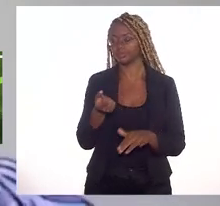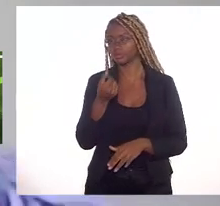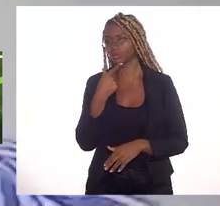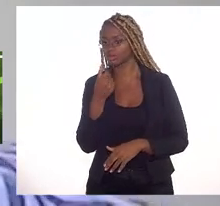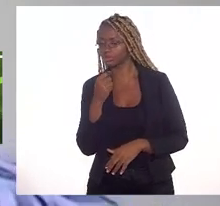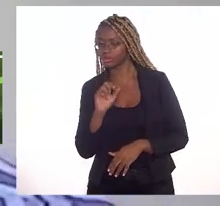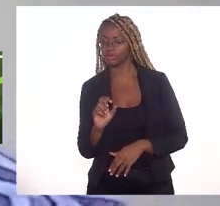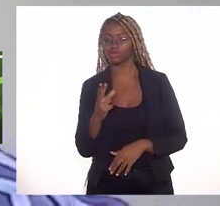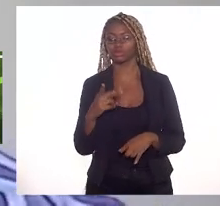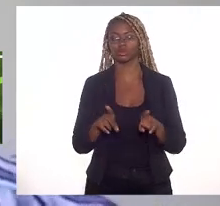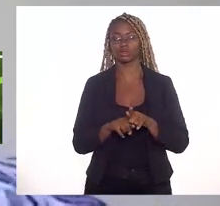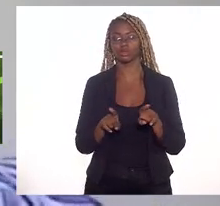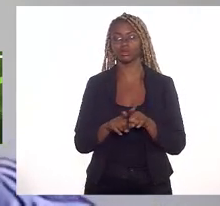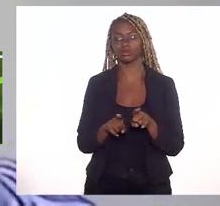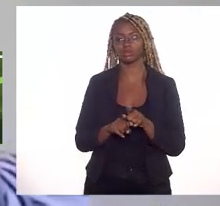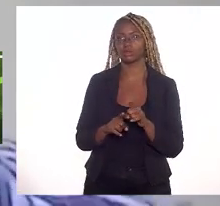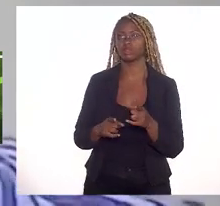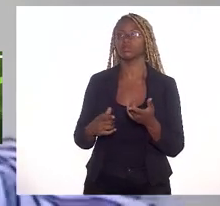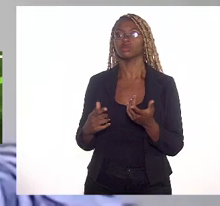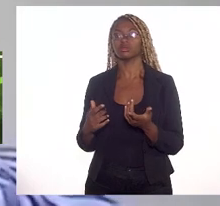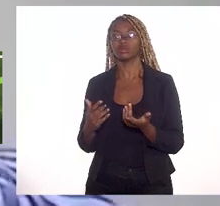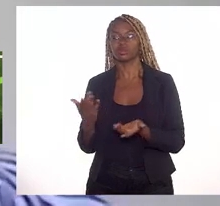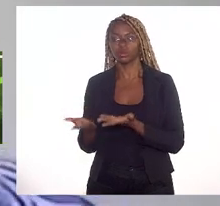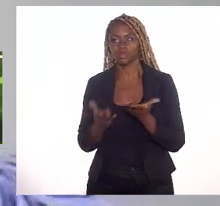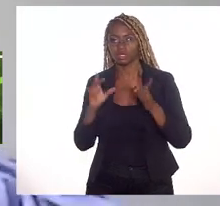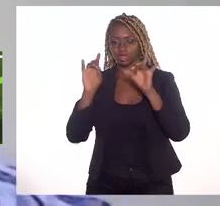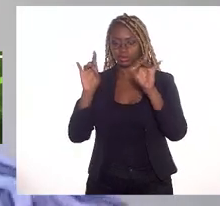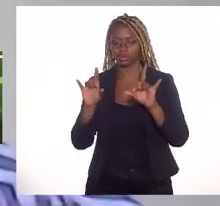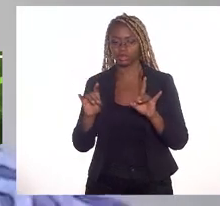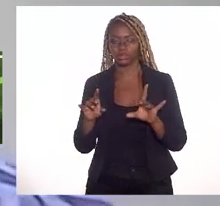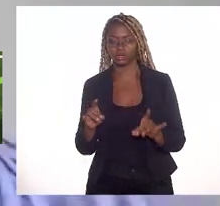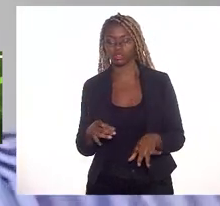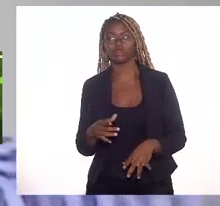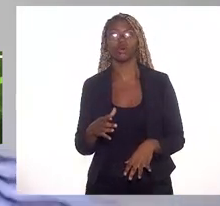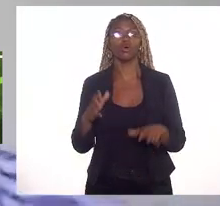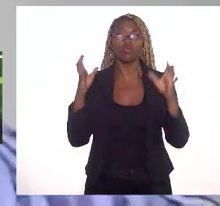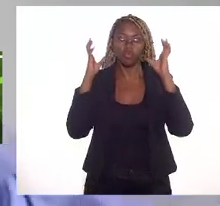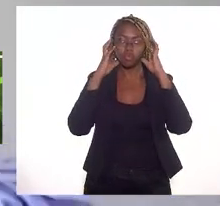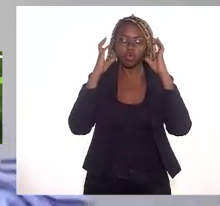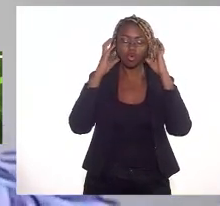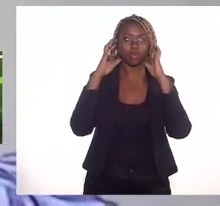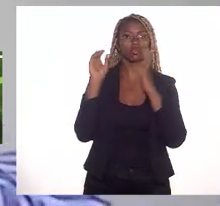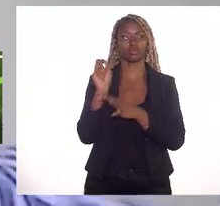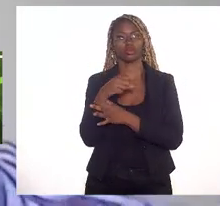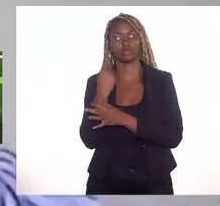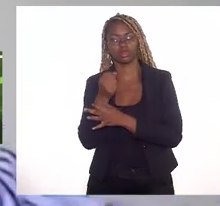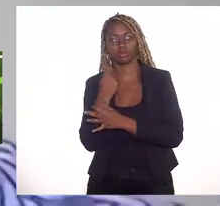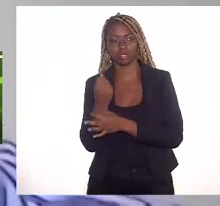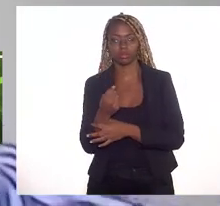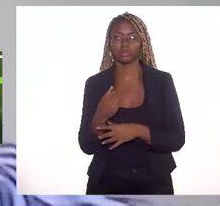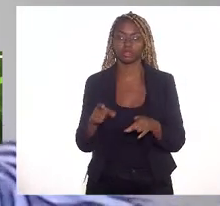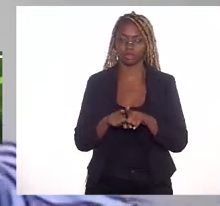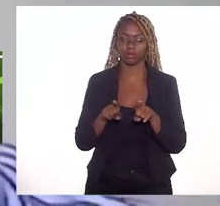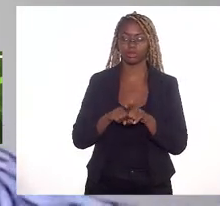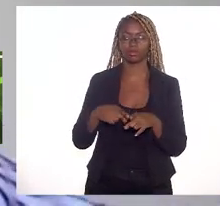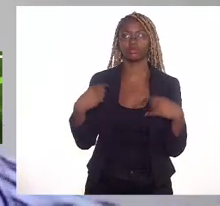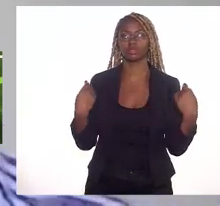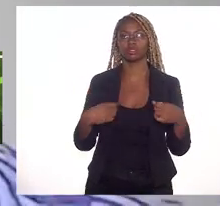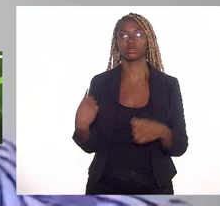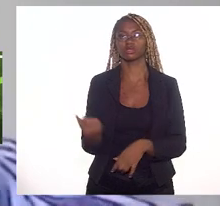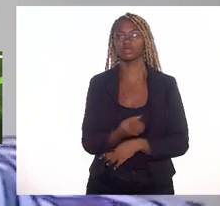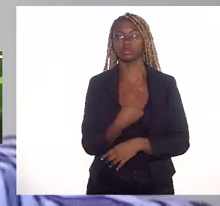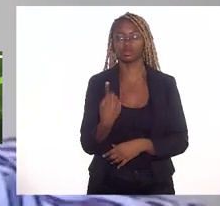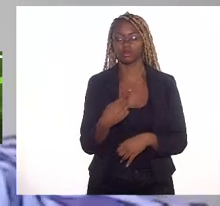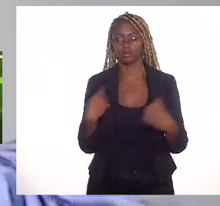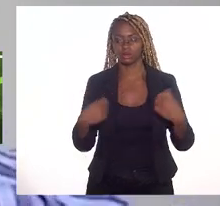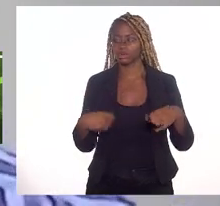por meio de terapias especializadas, fonoaudiologia, fisioterapia, enfim, da mesma maneira, é preciso, de nossa parte, ter